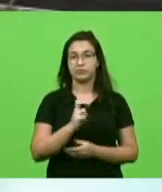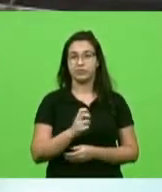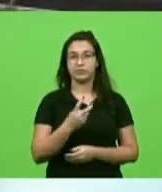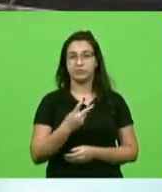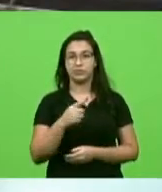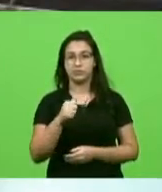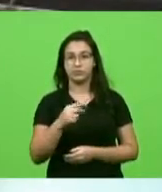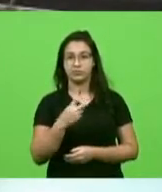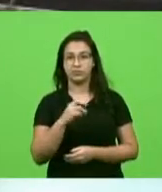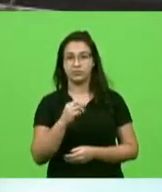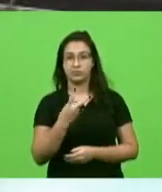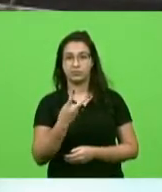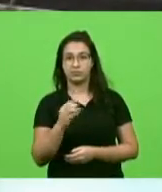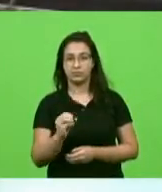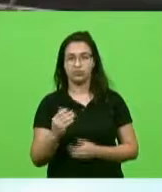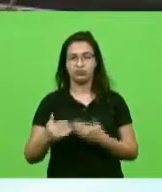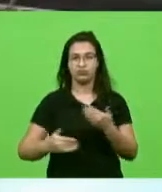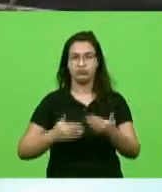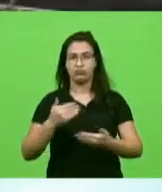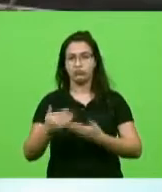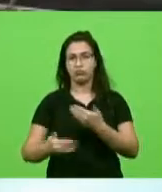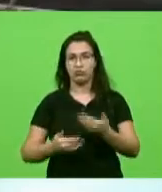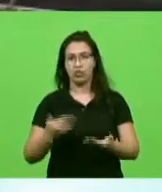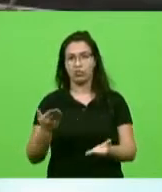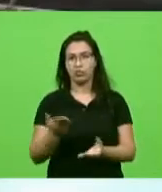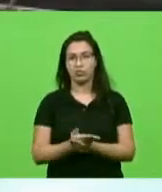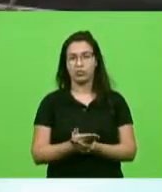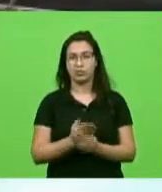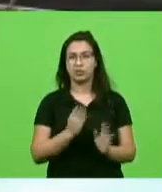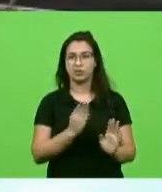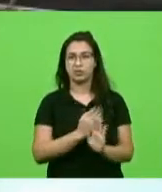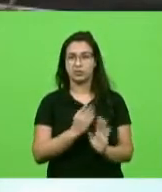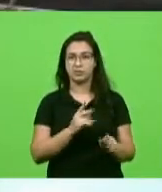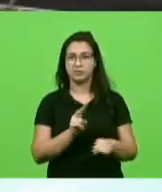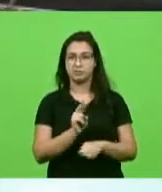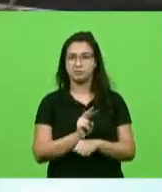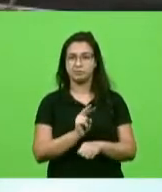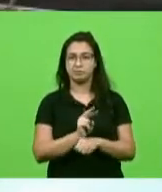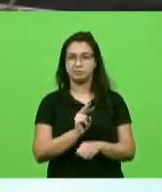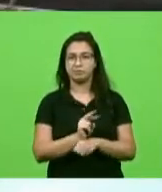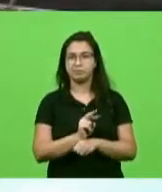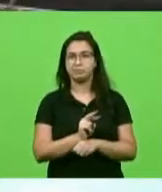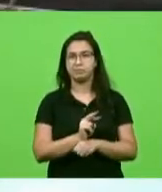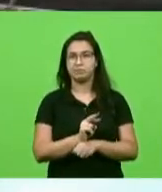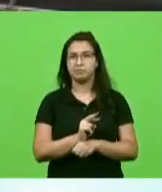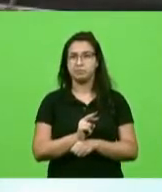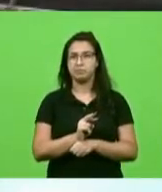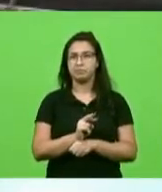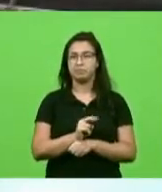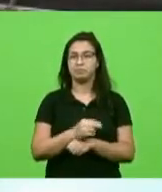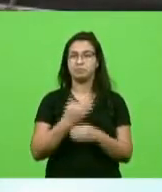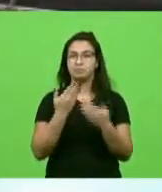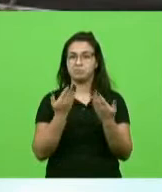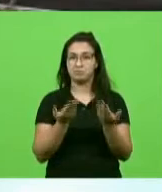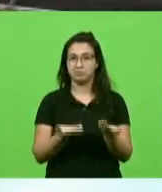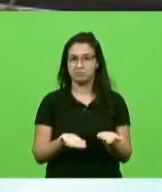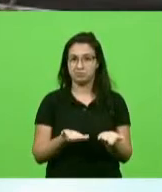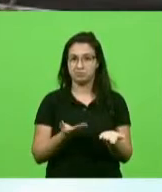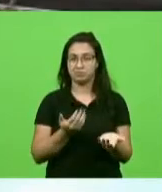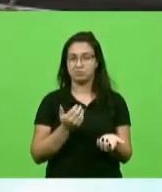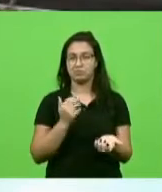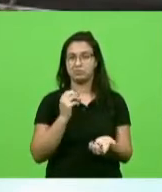34557/2020, acerca do trâmite processual da inspeção atuada naquela Corte de